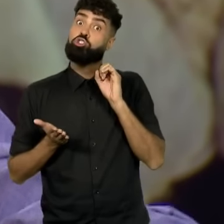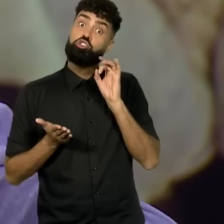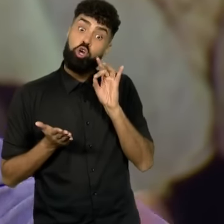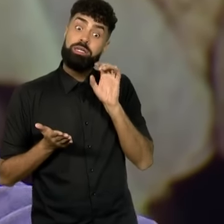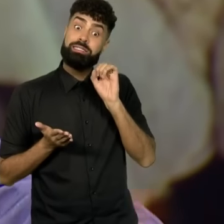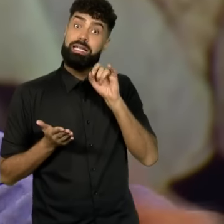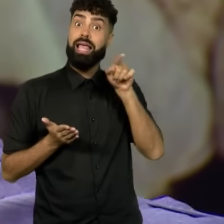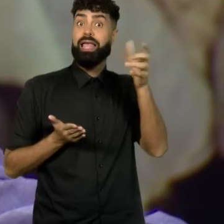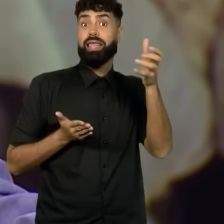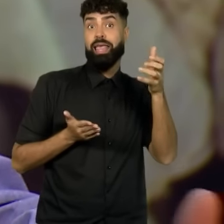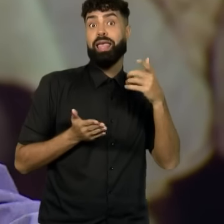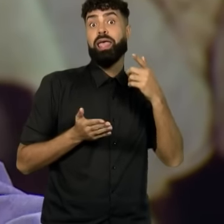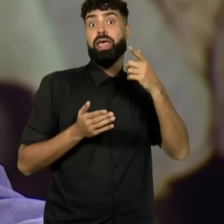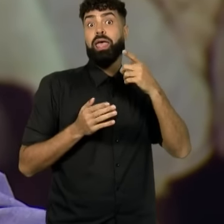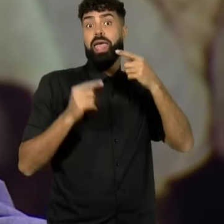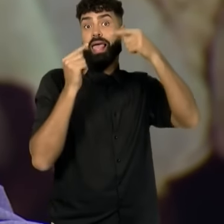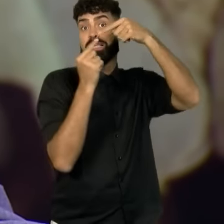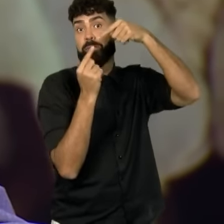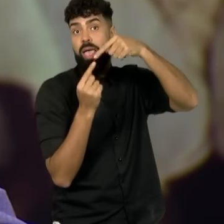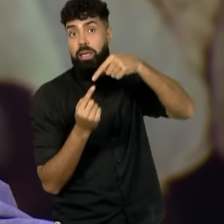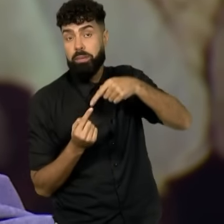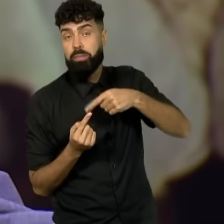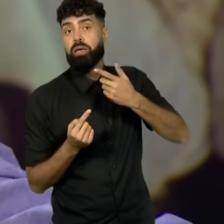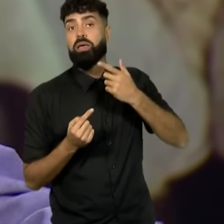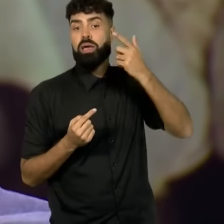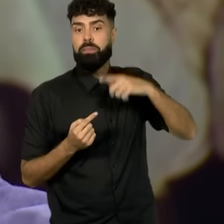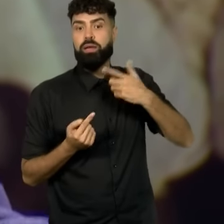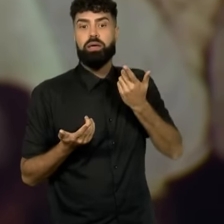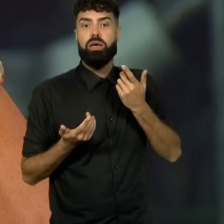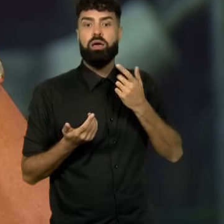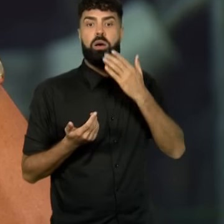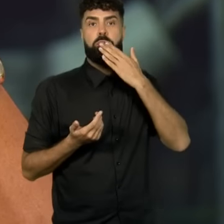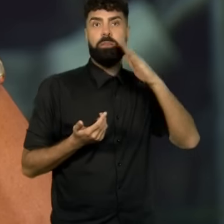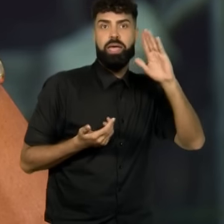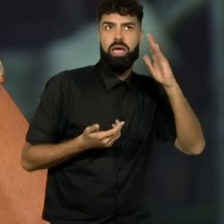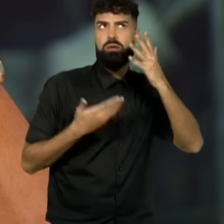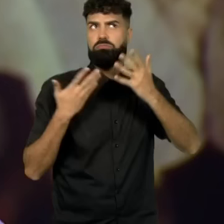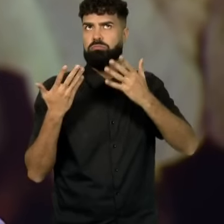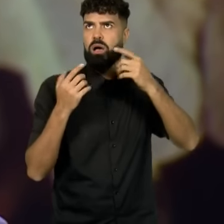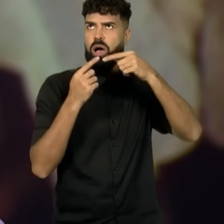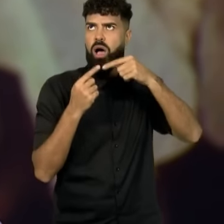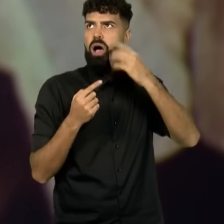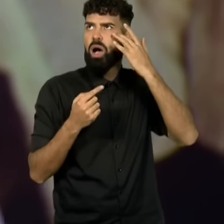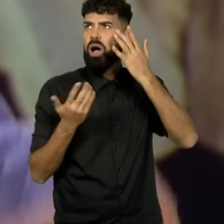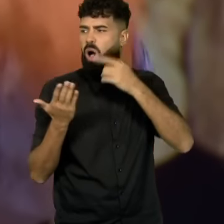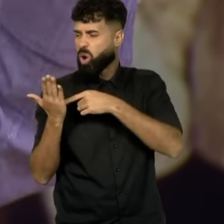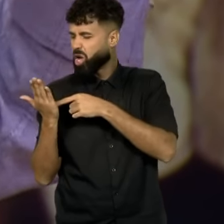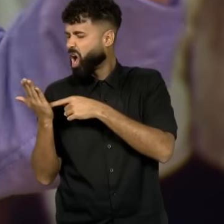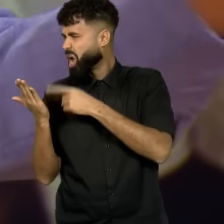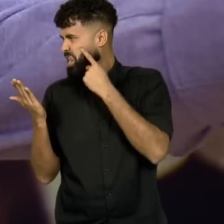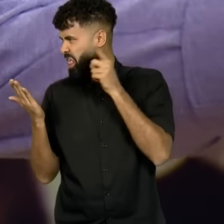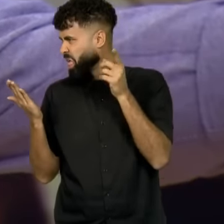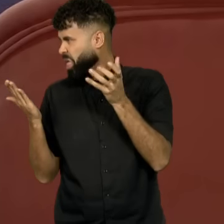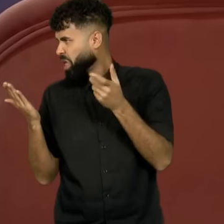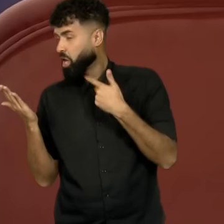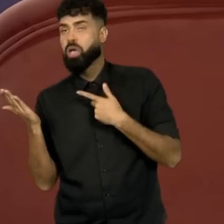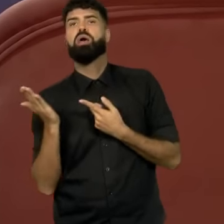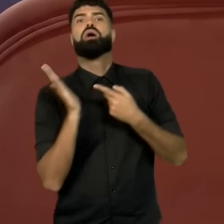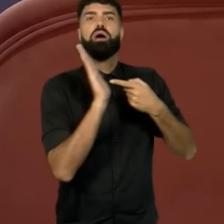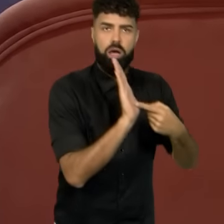um peito só, e repeti, era um peito só, cheio de promessa, era só, ele disse, pô, acho que é isso que ele quer, pô, vai lá e fala isso. Repetindo. Voltei para